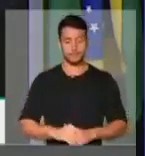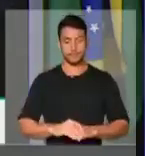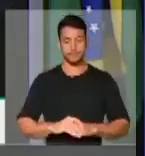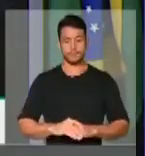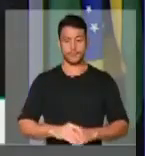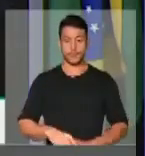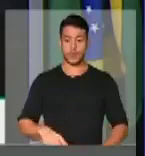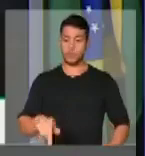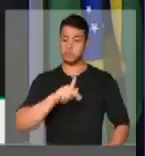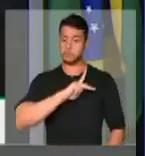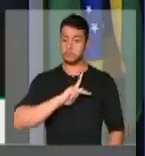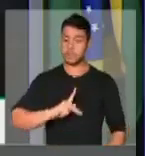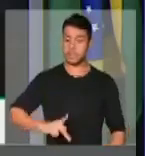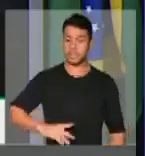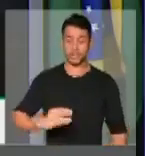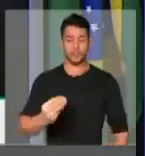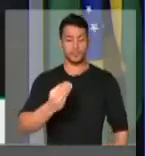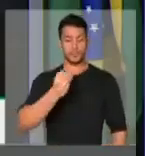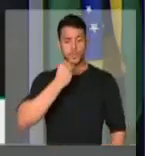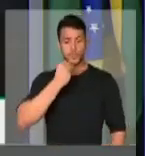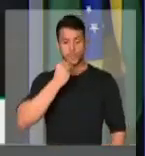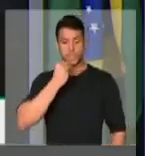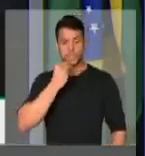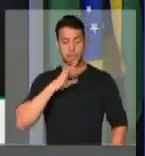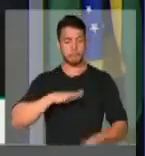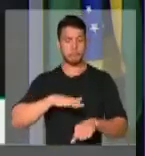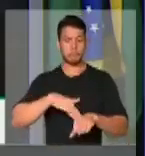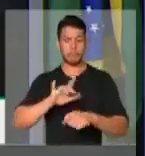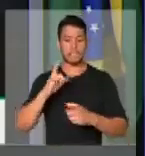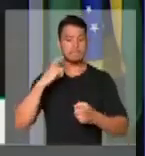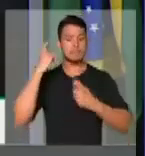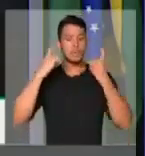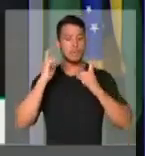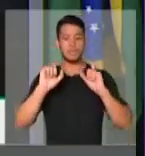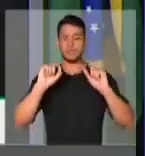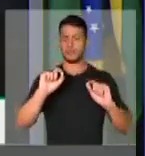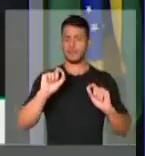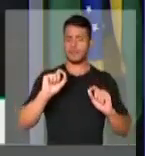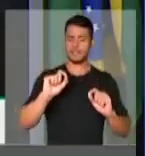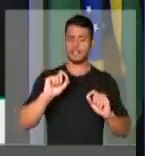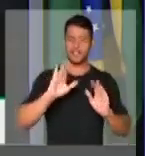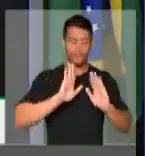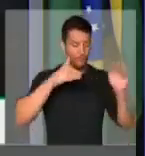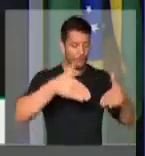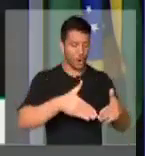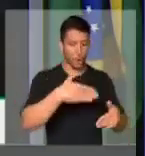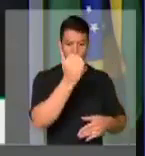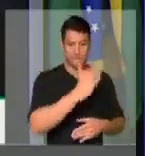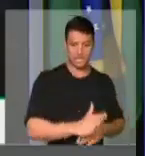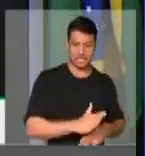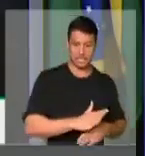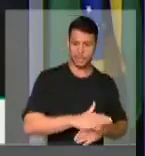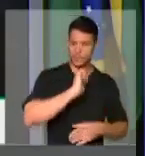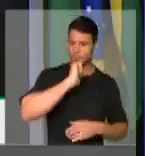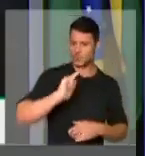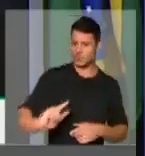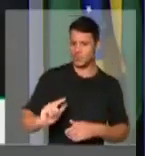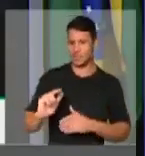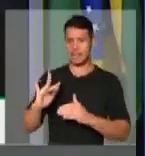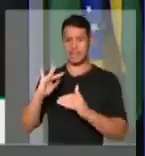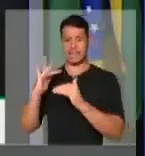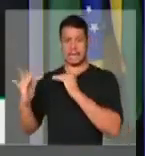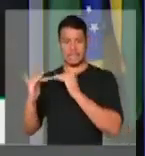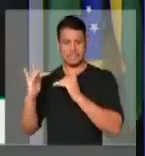O presidente deveria se ocupar menos em provocar polêmicas no Twitter ou em outra coisa e passar a traçar metas